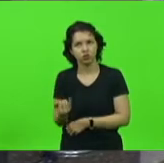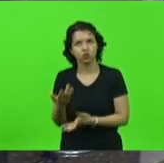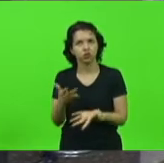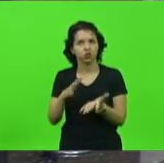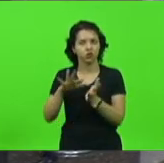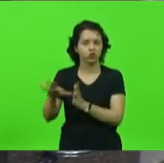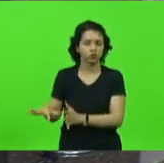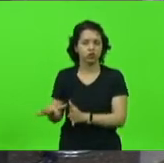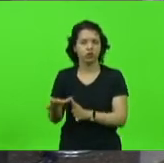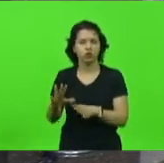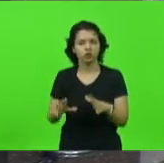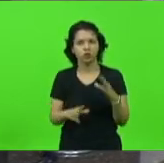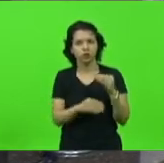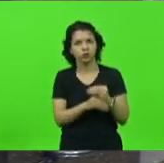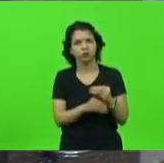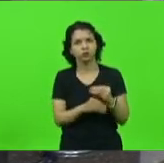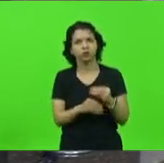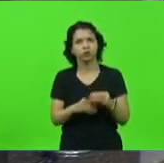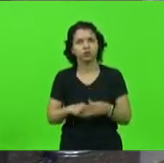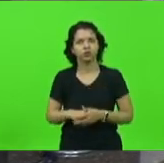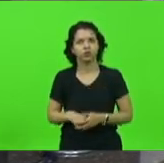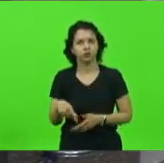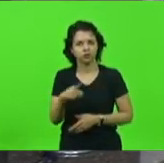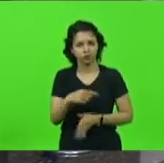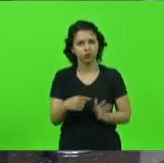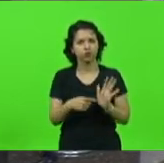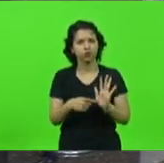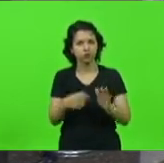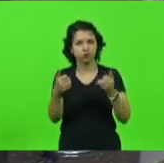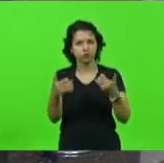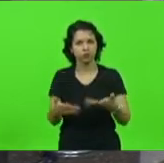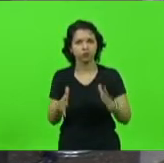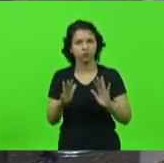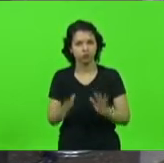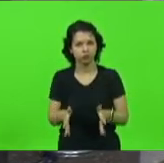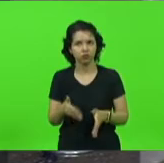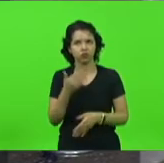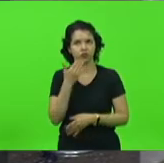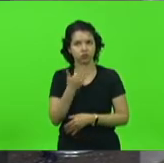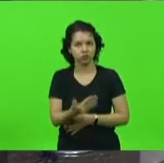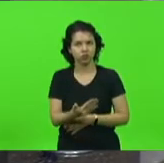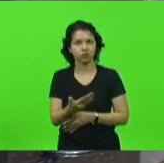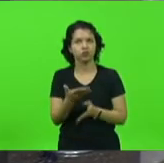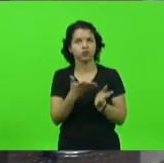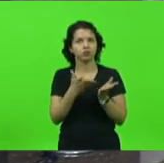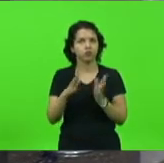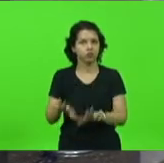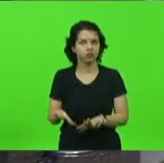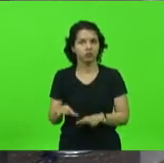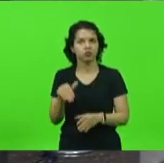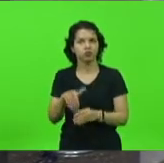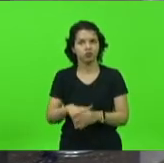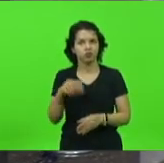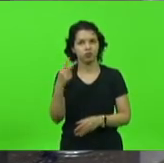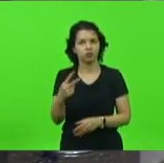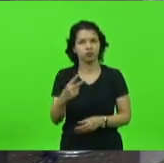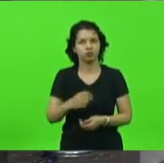essa emenda, pelos motivos que aqui eu já coloquei. Então, peço a rejeição, voto 2.